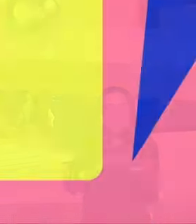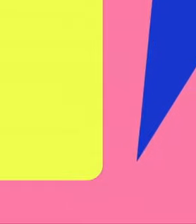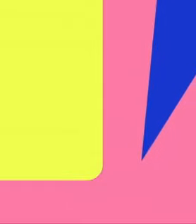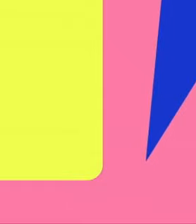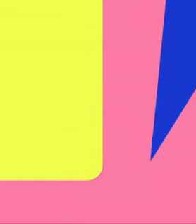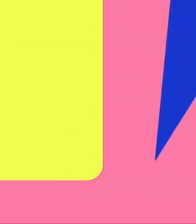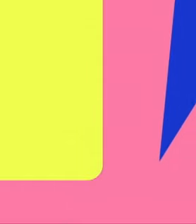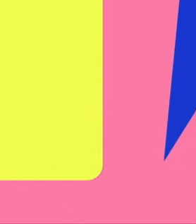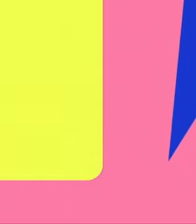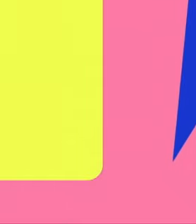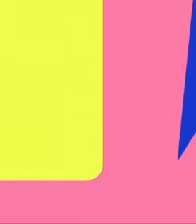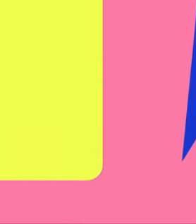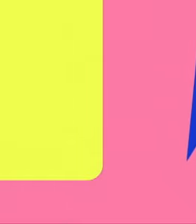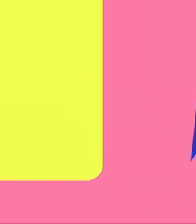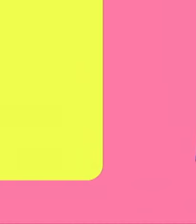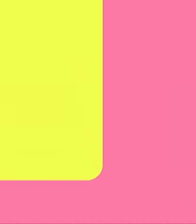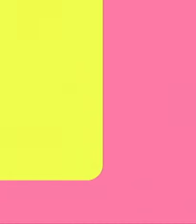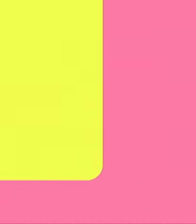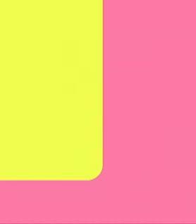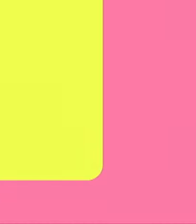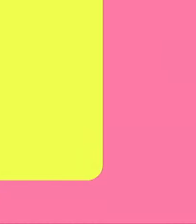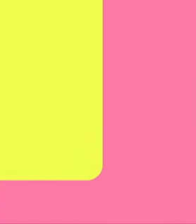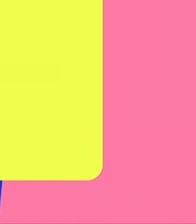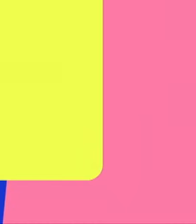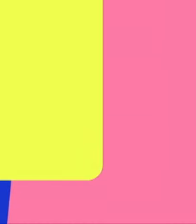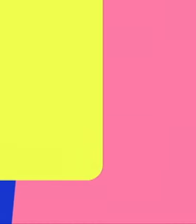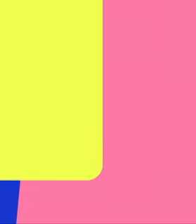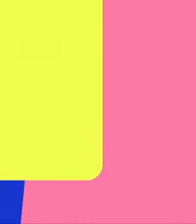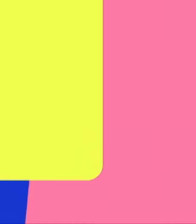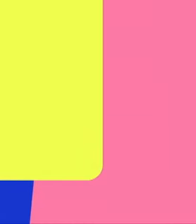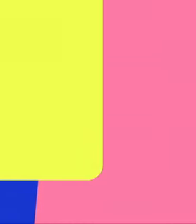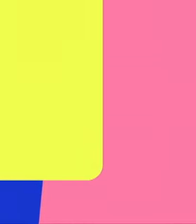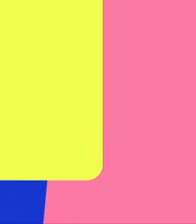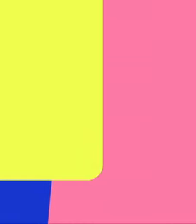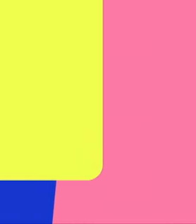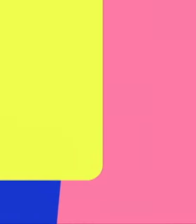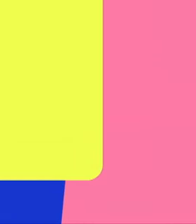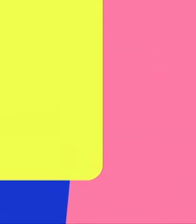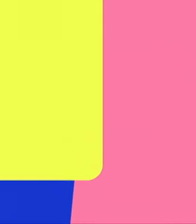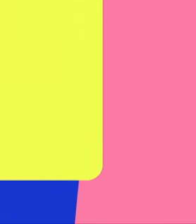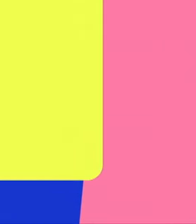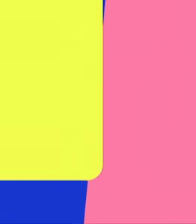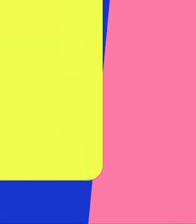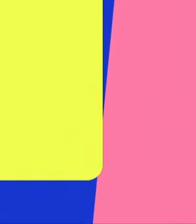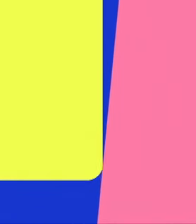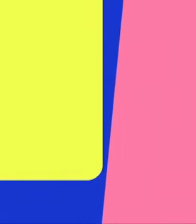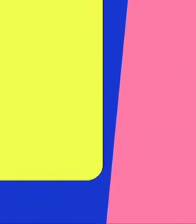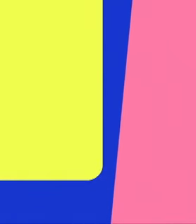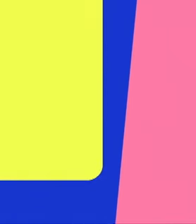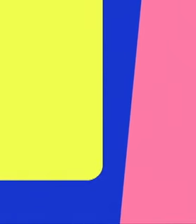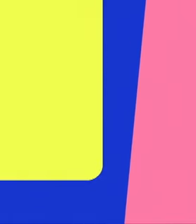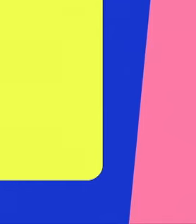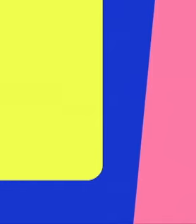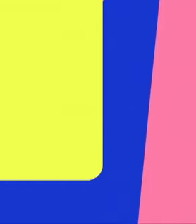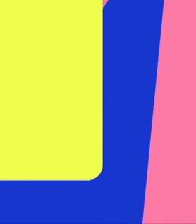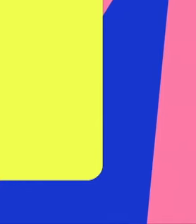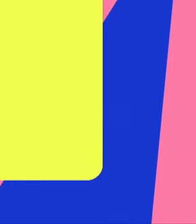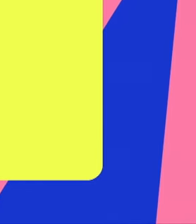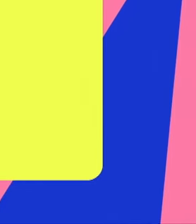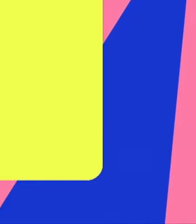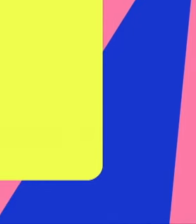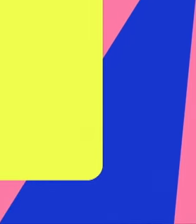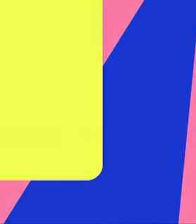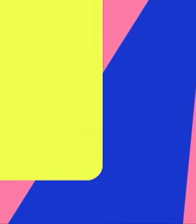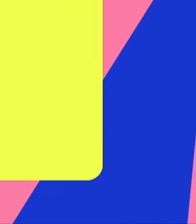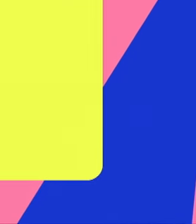está dizendo, boa tarde, eu sou o Sérgio do Rio. E gostaria de perguntar à senhora Andréia, o que ela acha da melatonina em